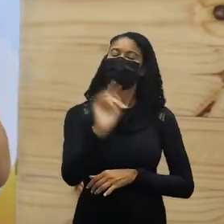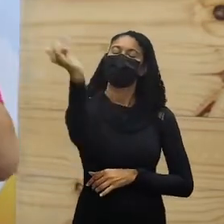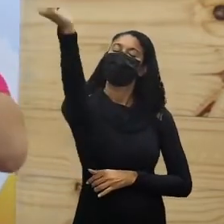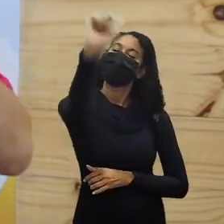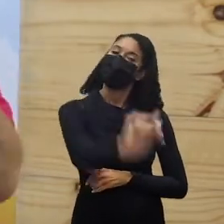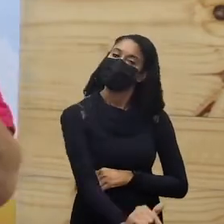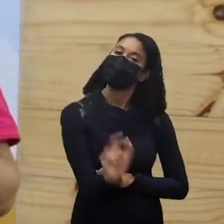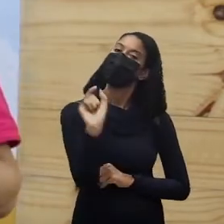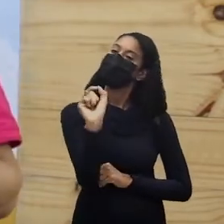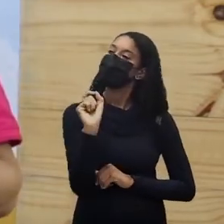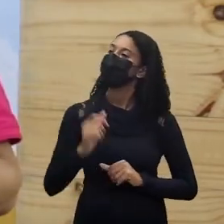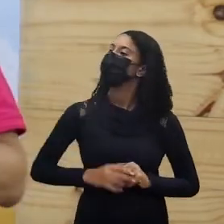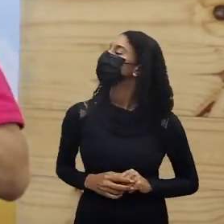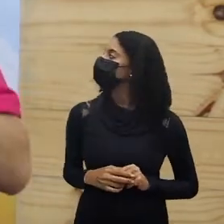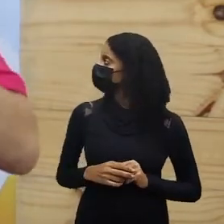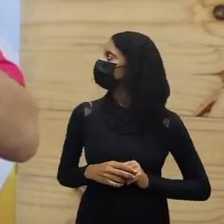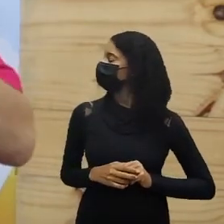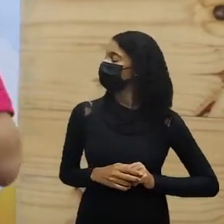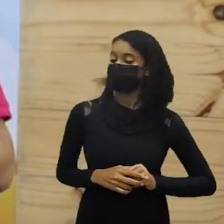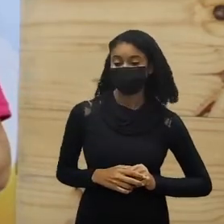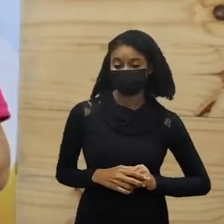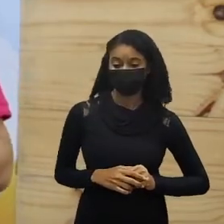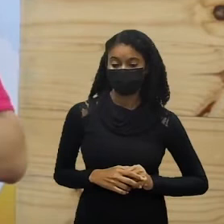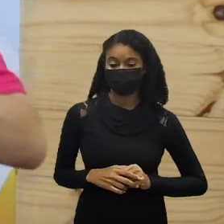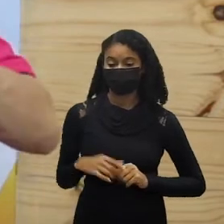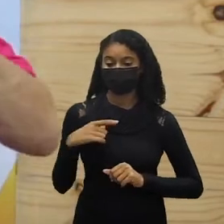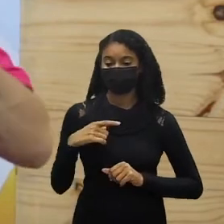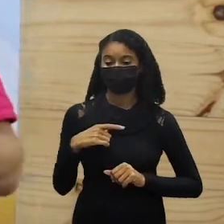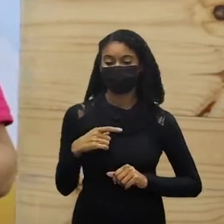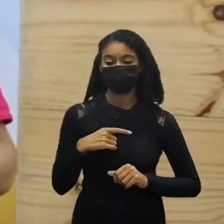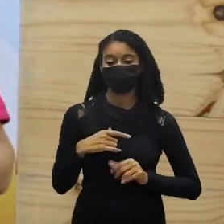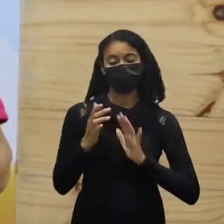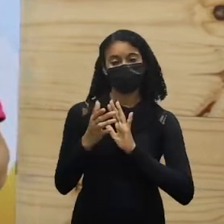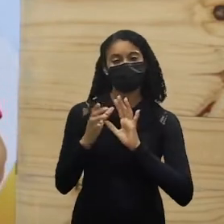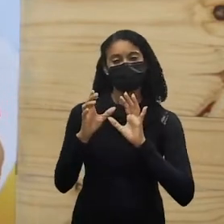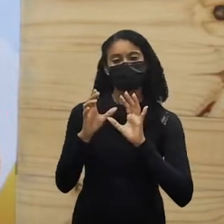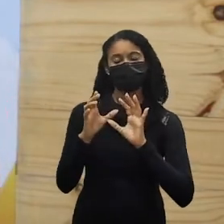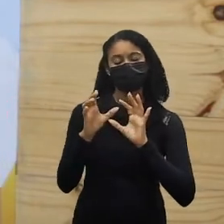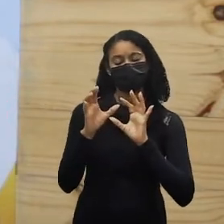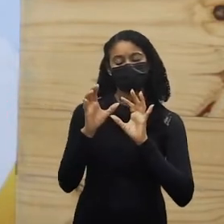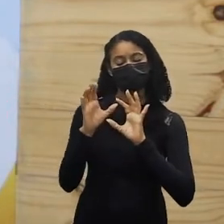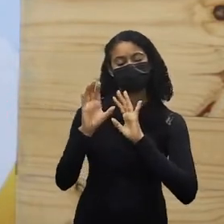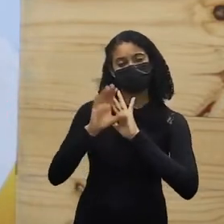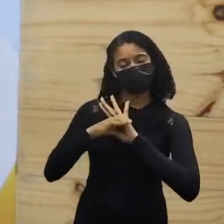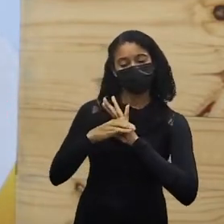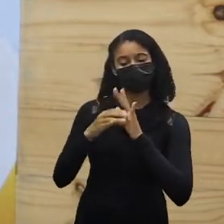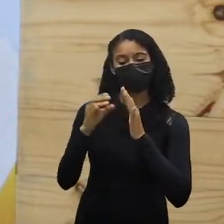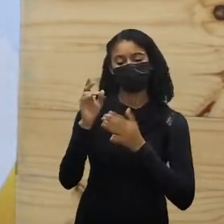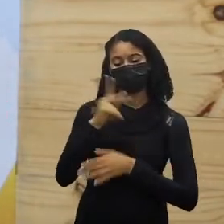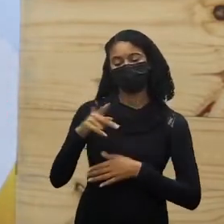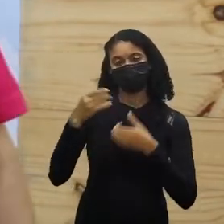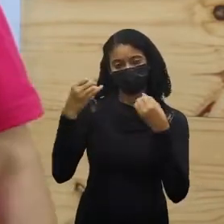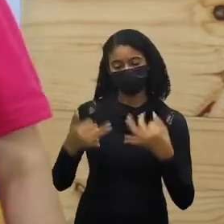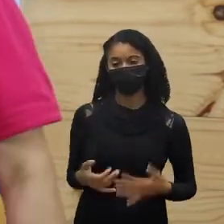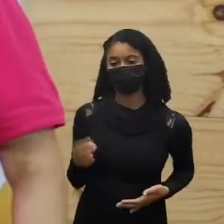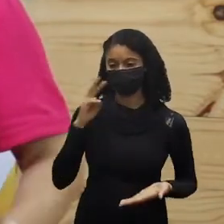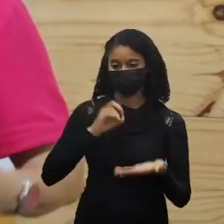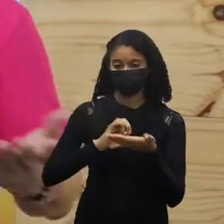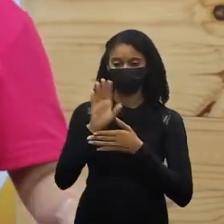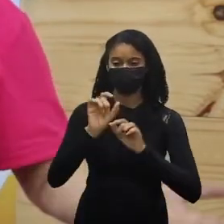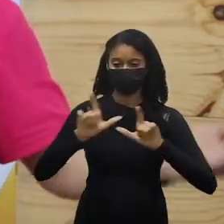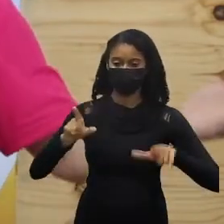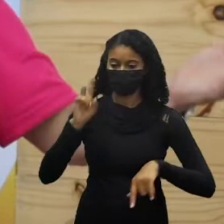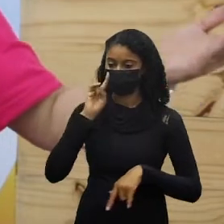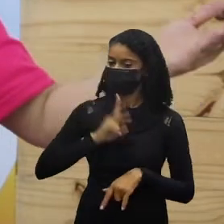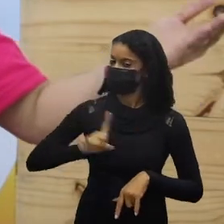nós trazemos aqui justamente um conceito que o professor diz. Na tela, nós temos, segundo